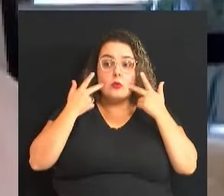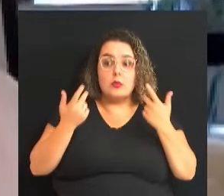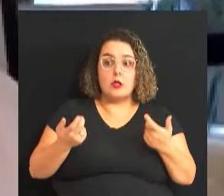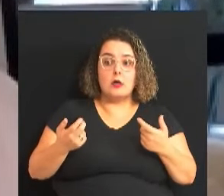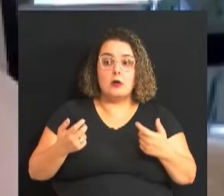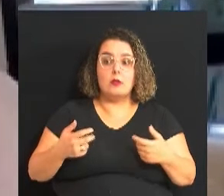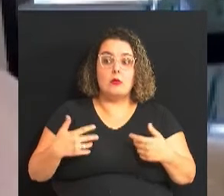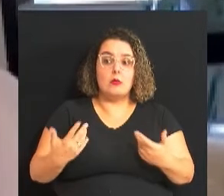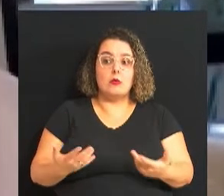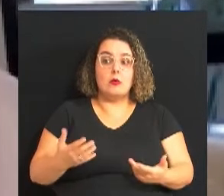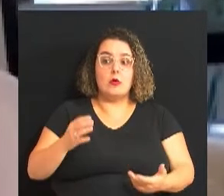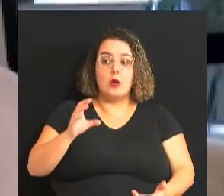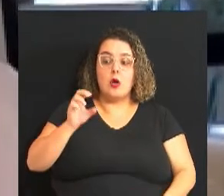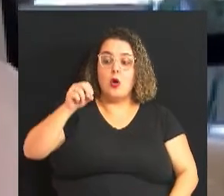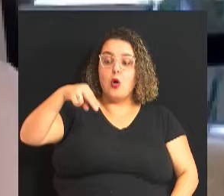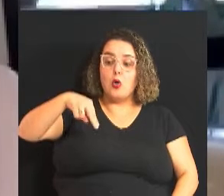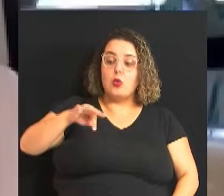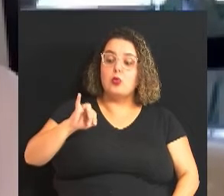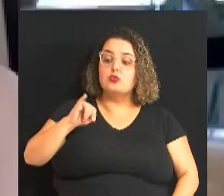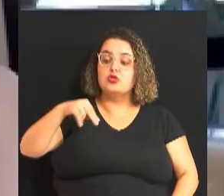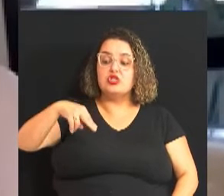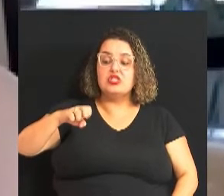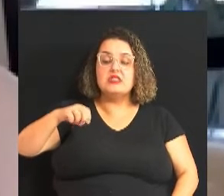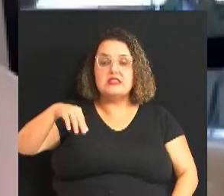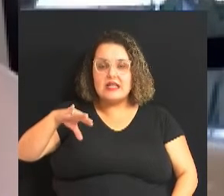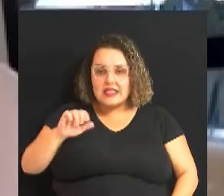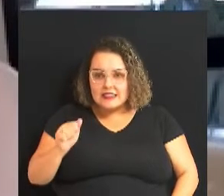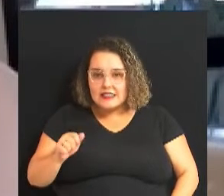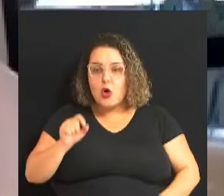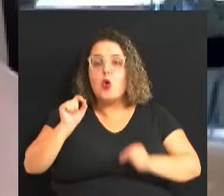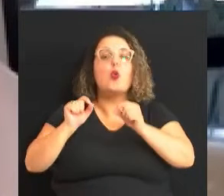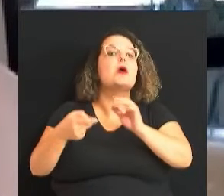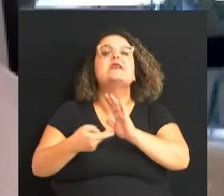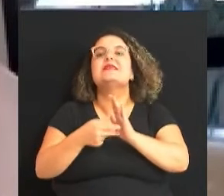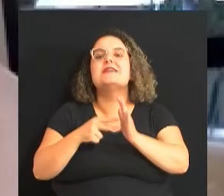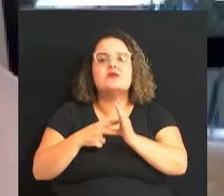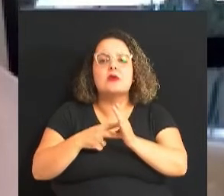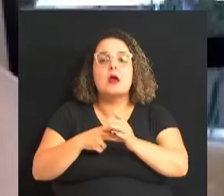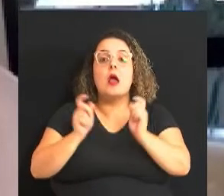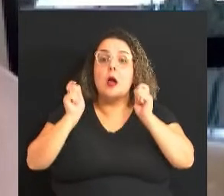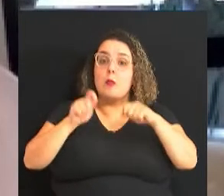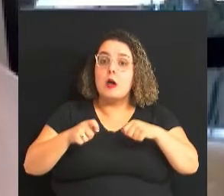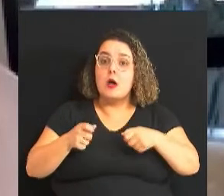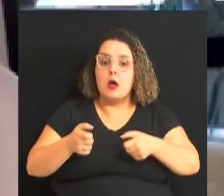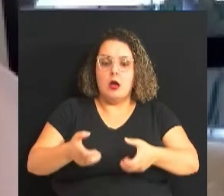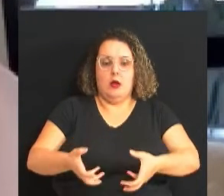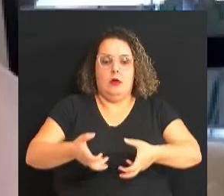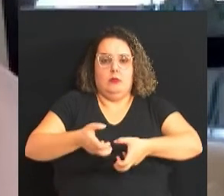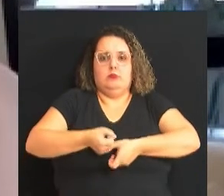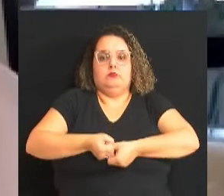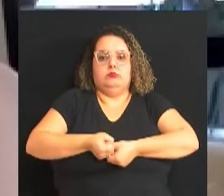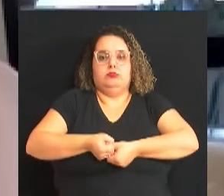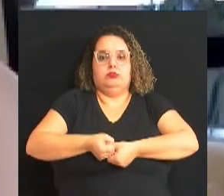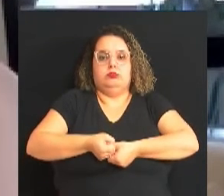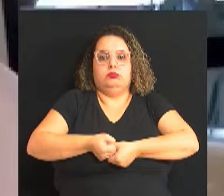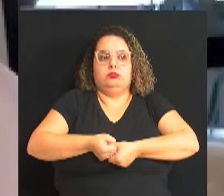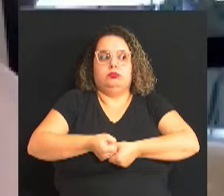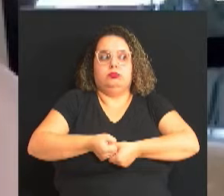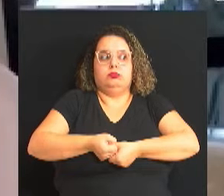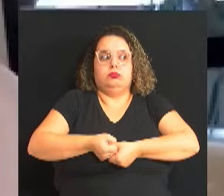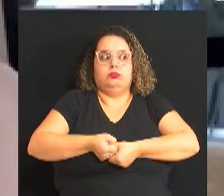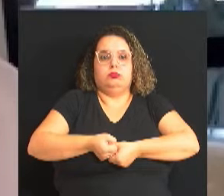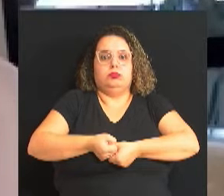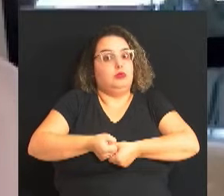chama de continência. O que é a continência? É a capacidade de você reter as fezes ou reter